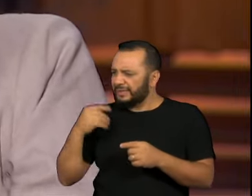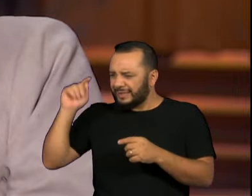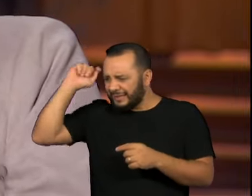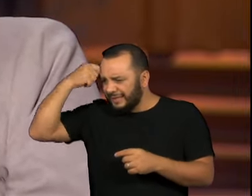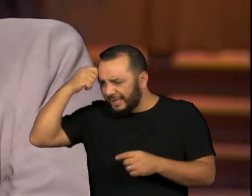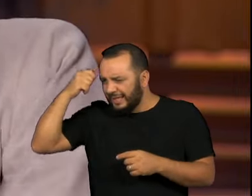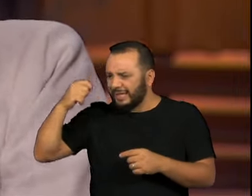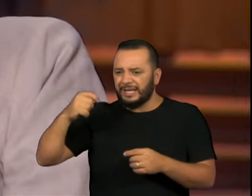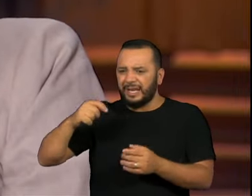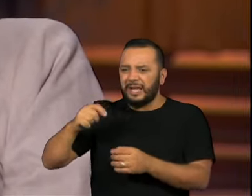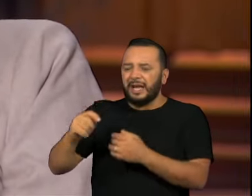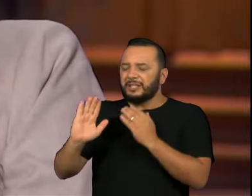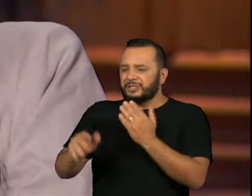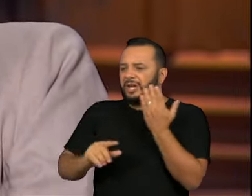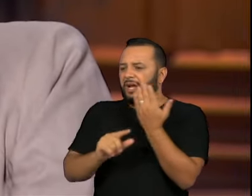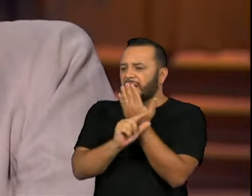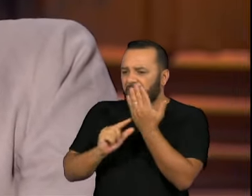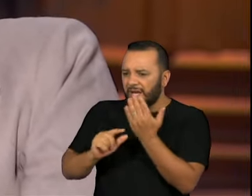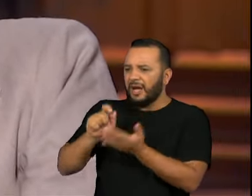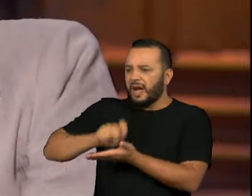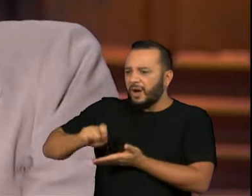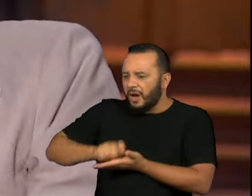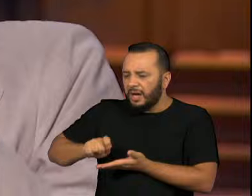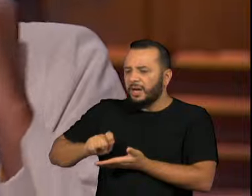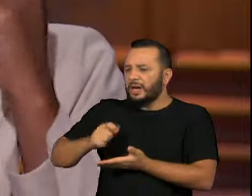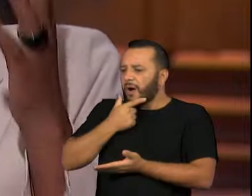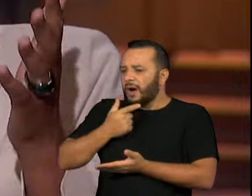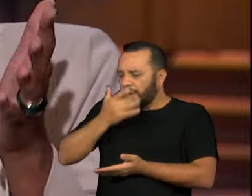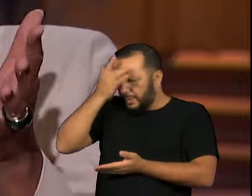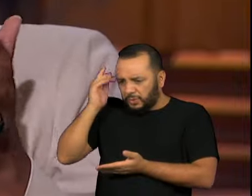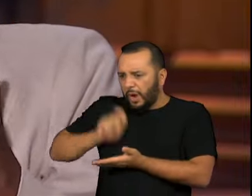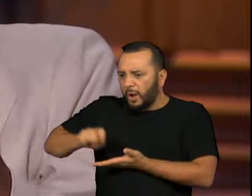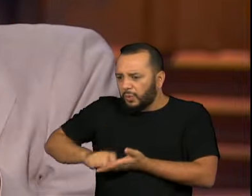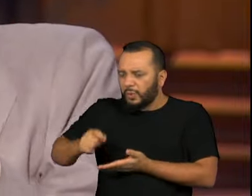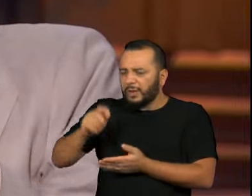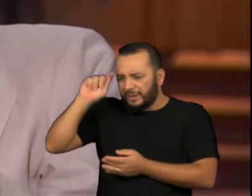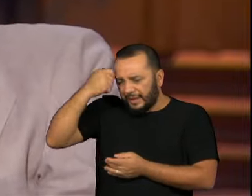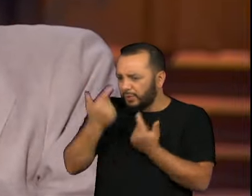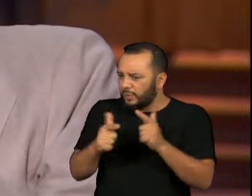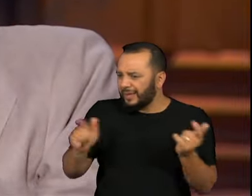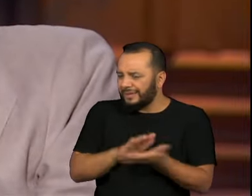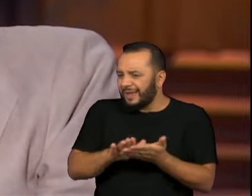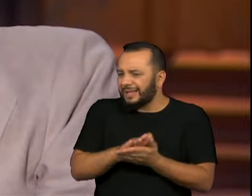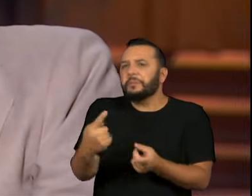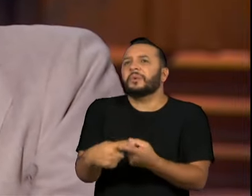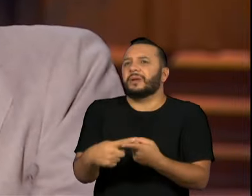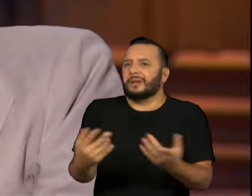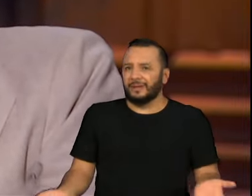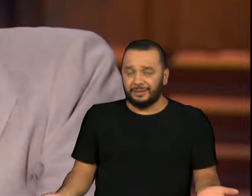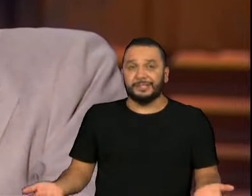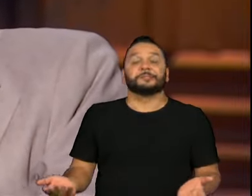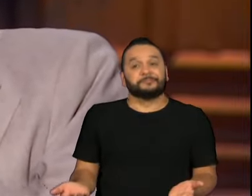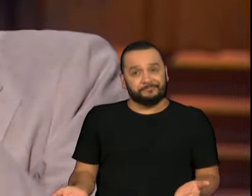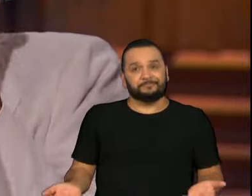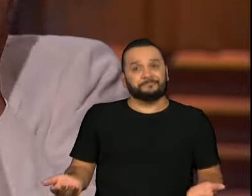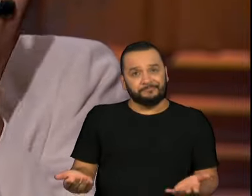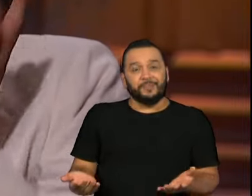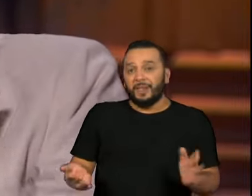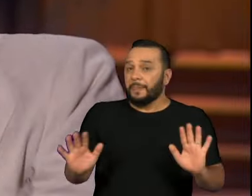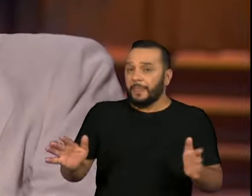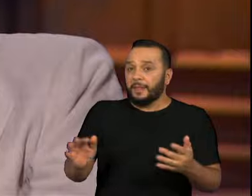não tem um autor regra uma autora Negra então se a visão de mundo nada a pessoa branca é um mundo e em que